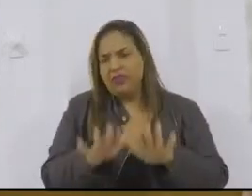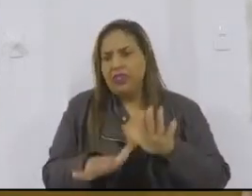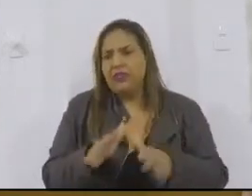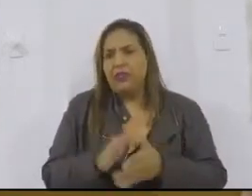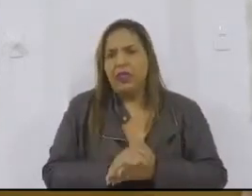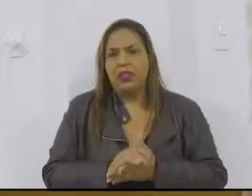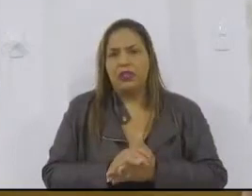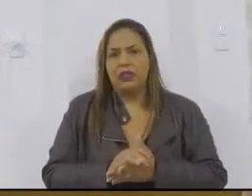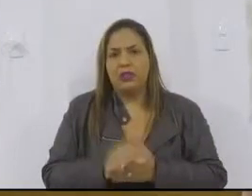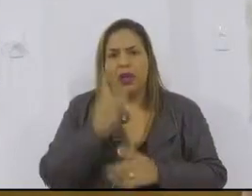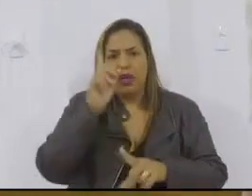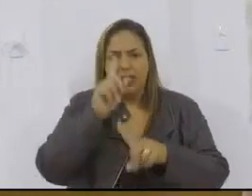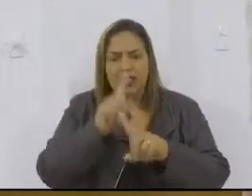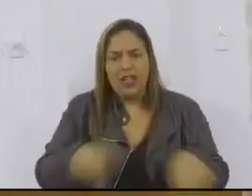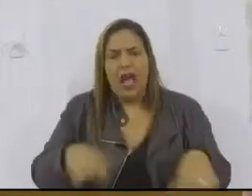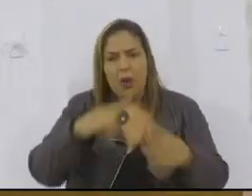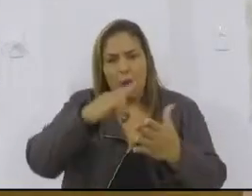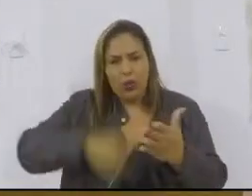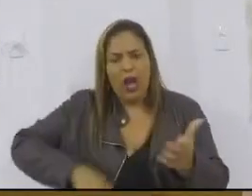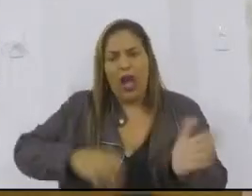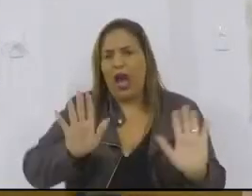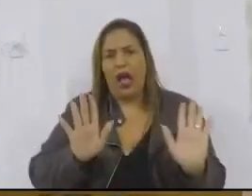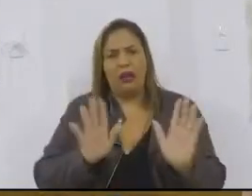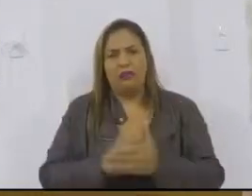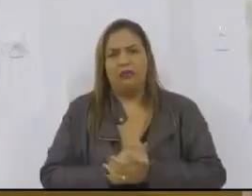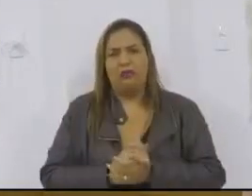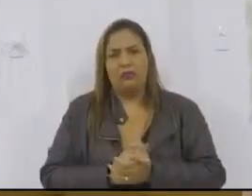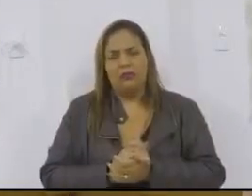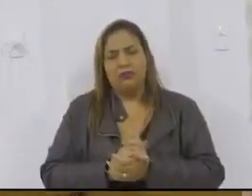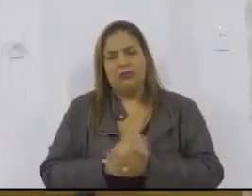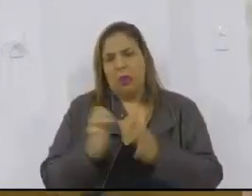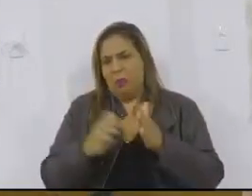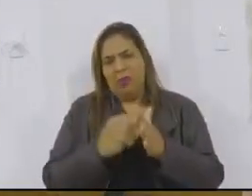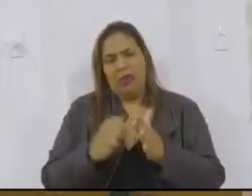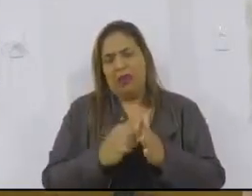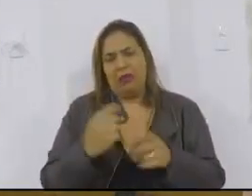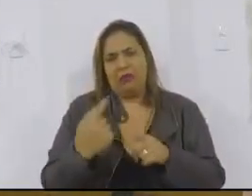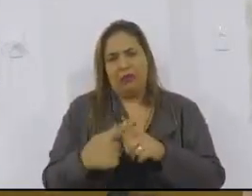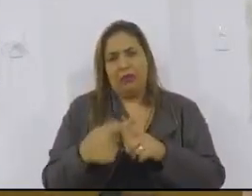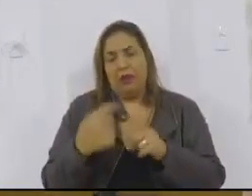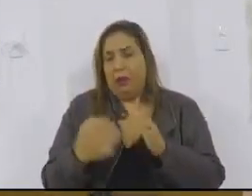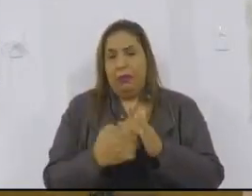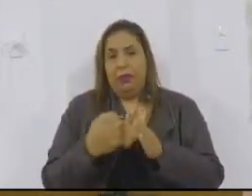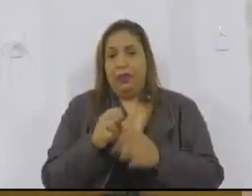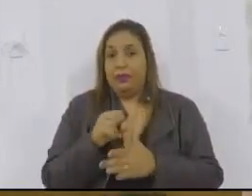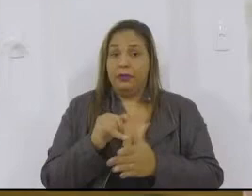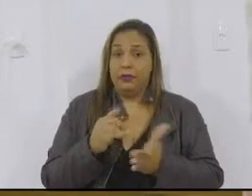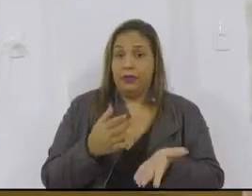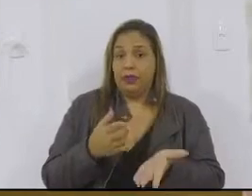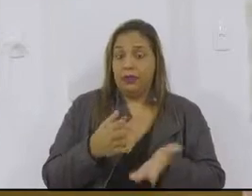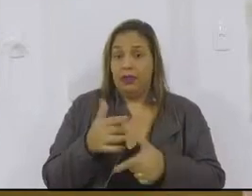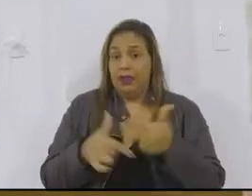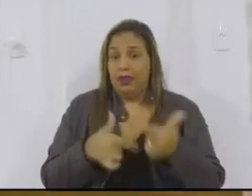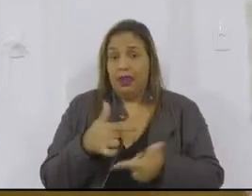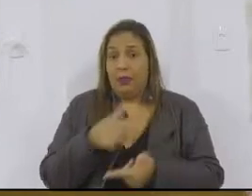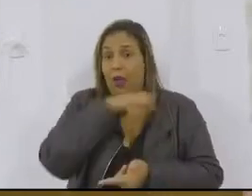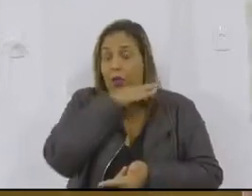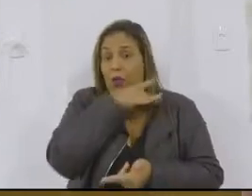essa empresa e faça outra licitação, que é o correto, a partir do momento que a empresa está fazendo serviço aqui no município e não está